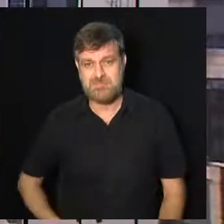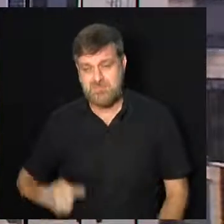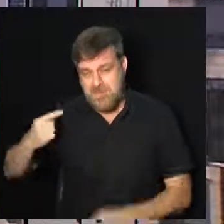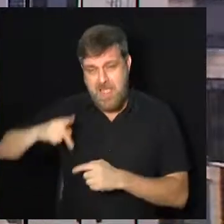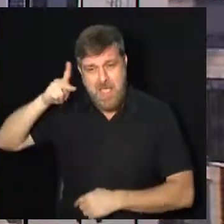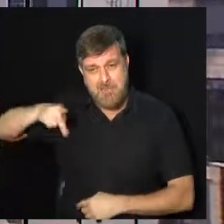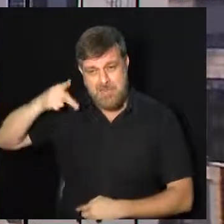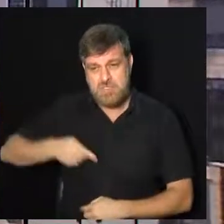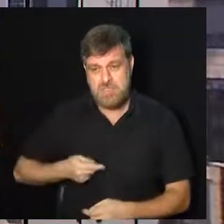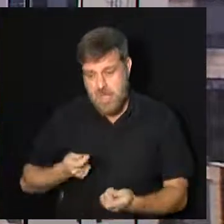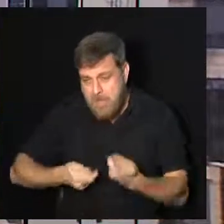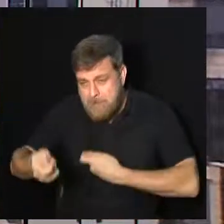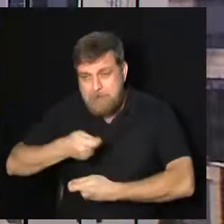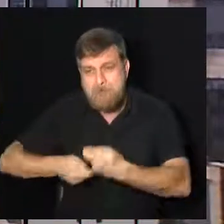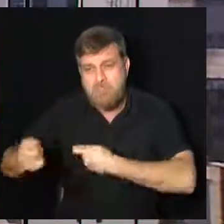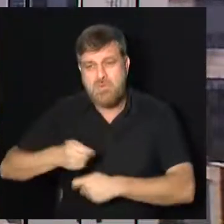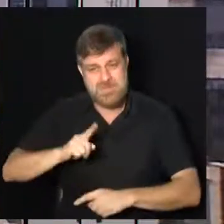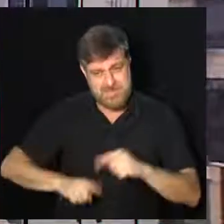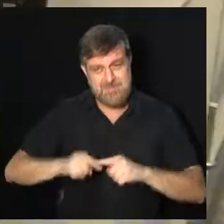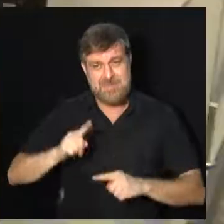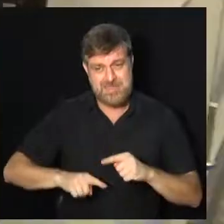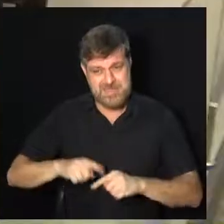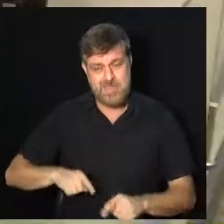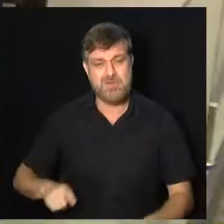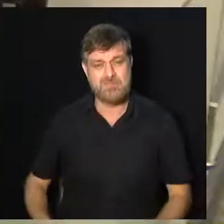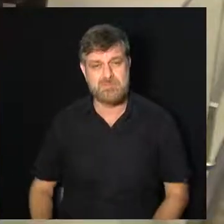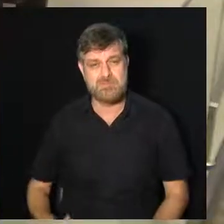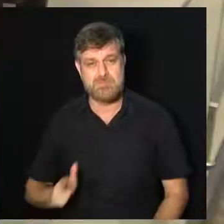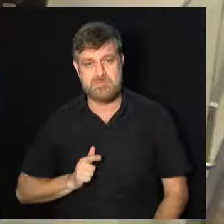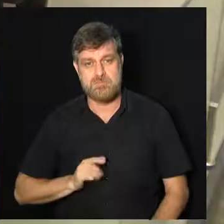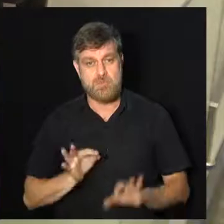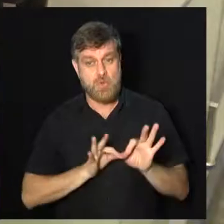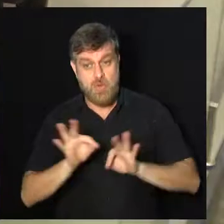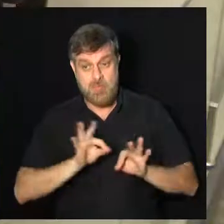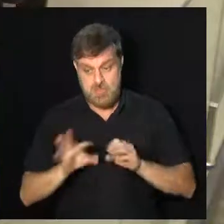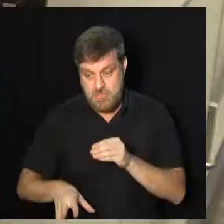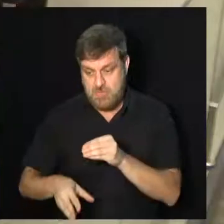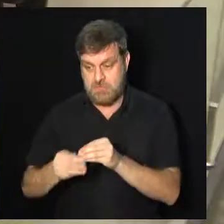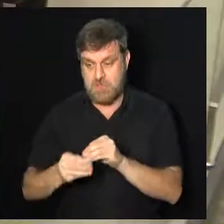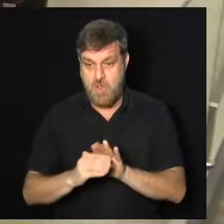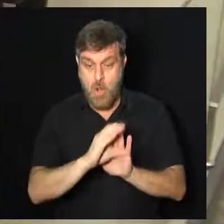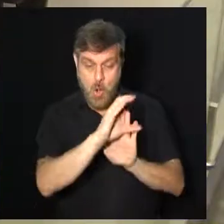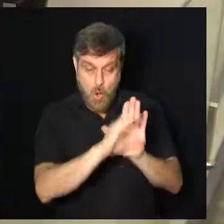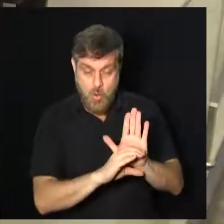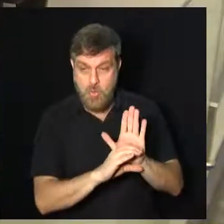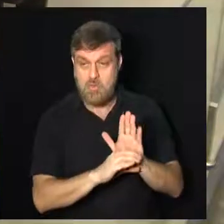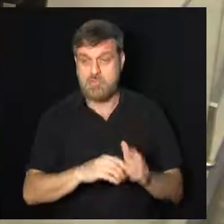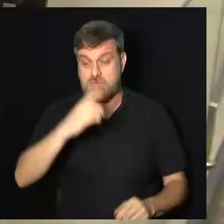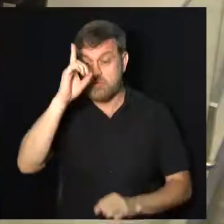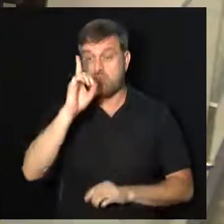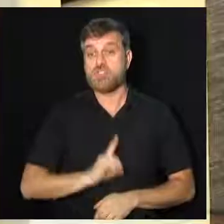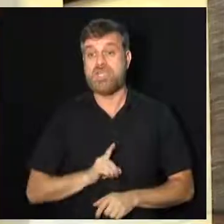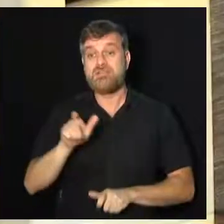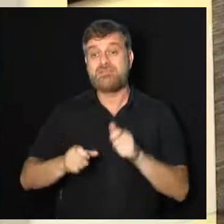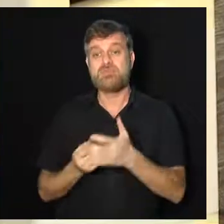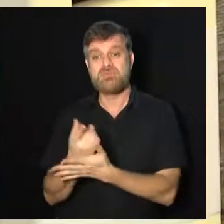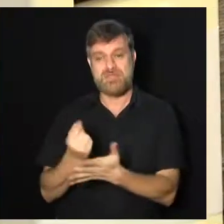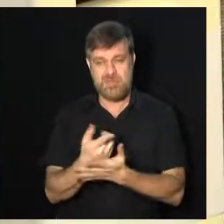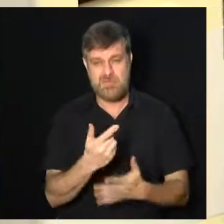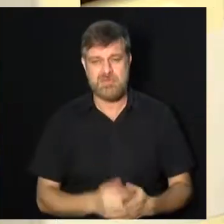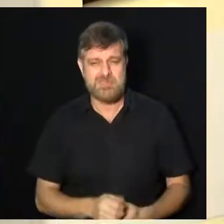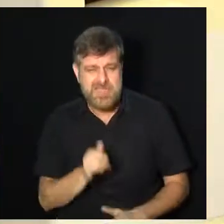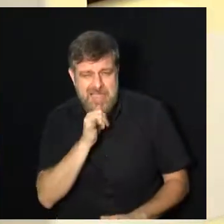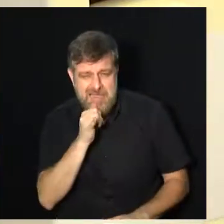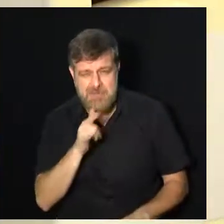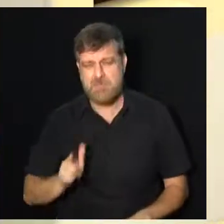de trocas de produtos. Confira. O projeto complementa o Código de Defesa do Consumidor. Em alguns